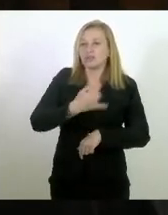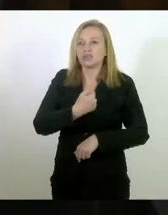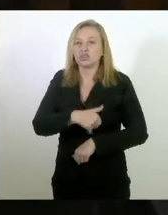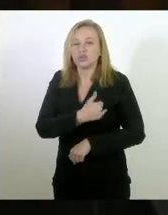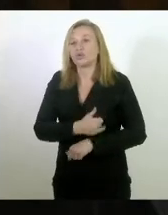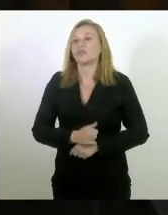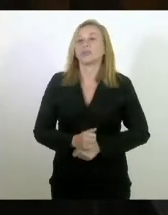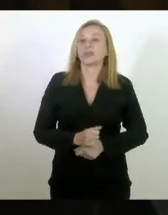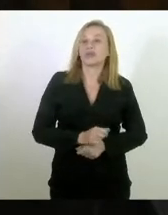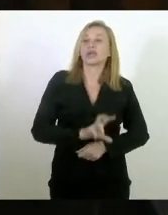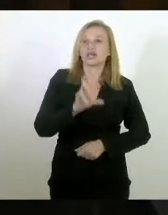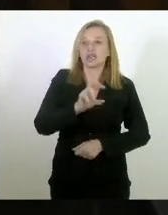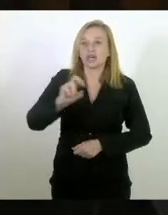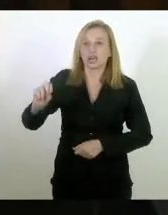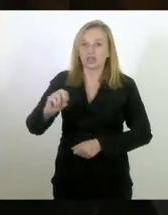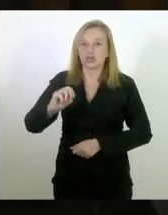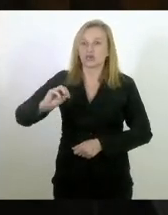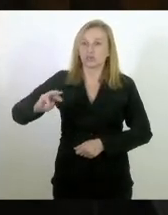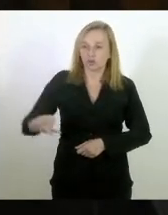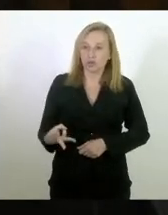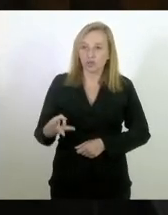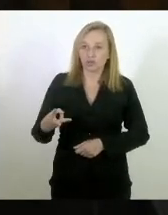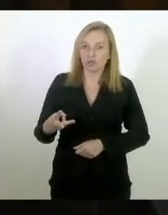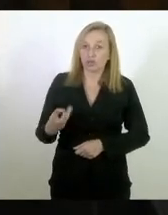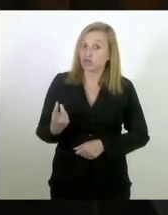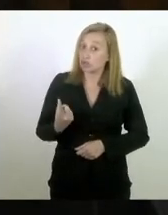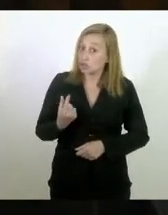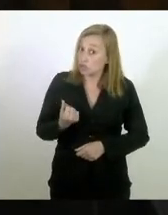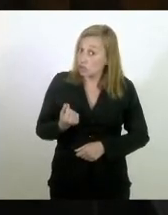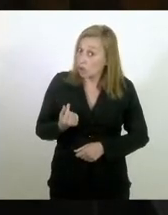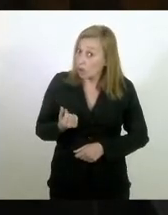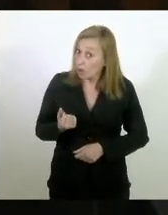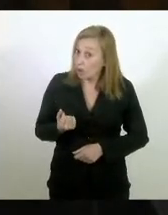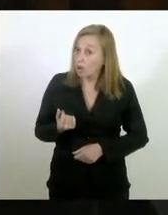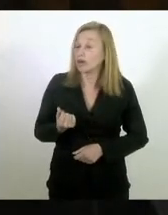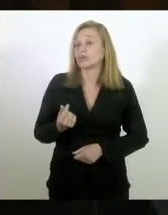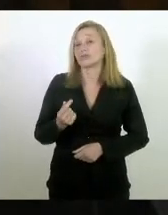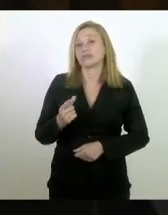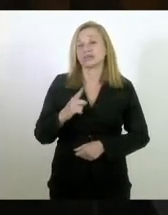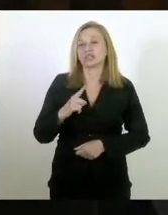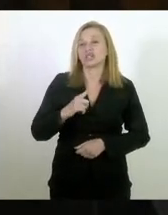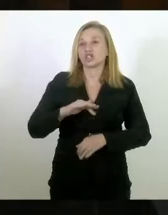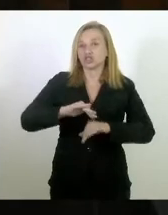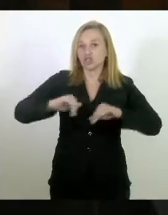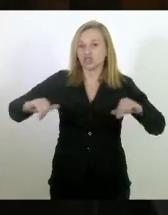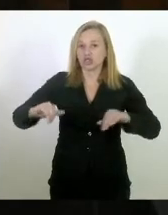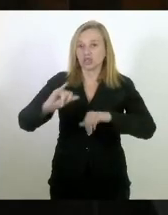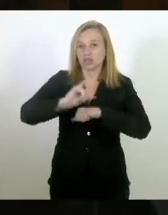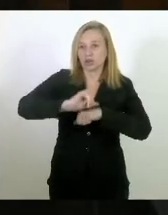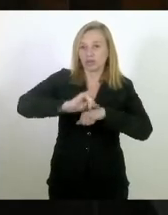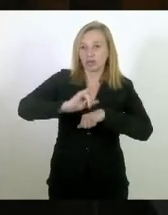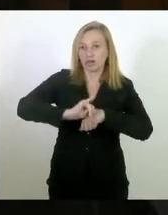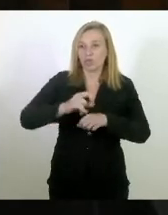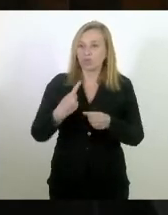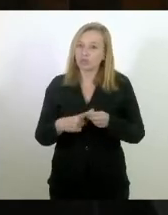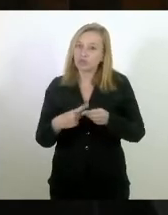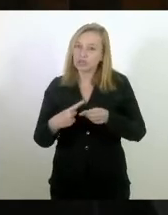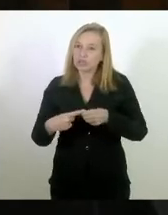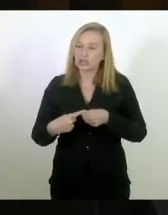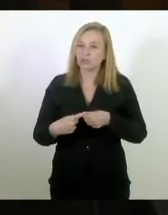que 500 milhões era muito dinheiro porque tirando a capital o município